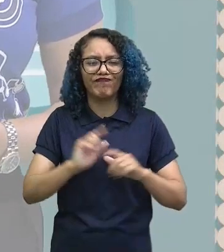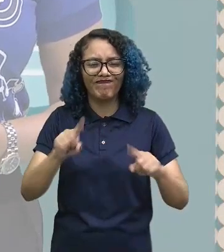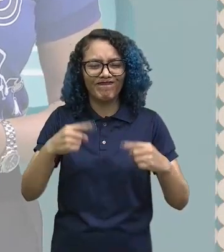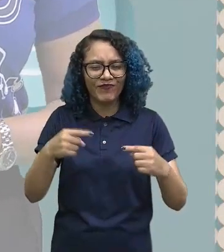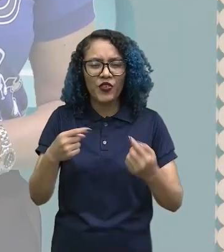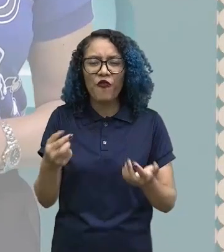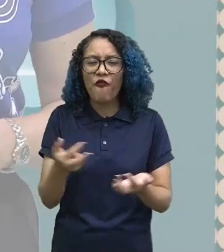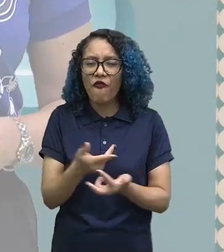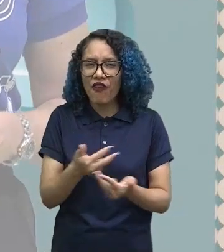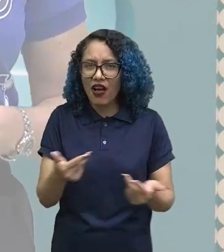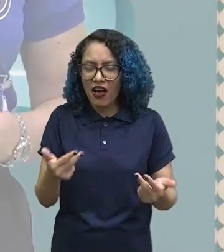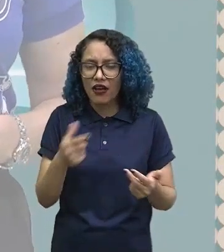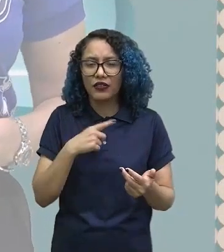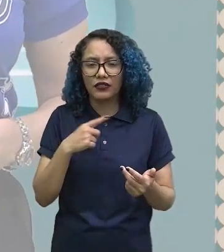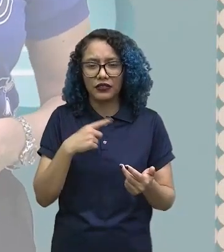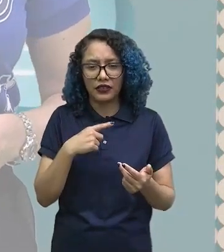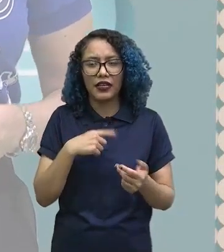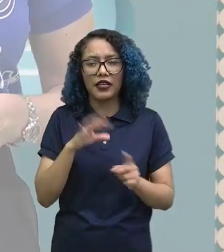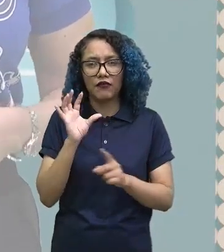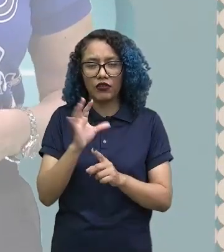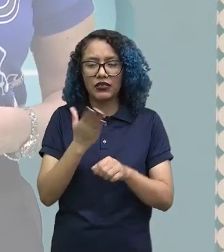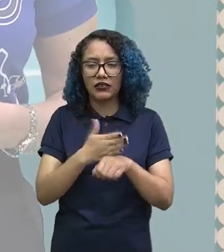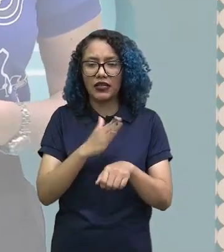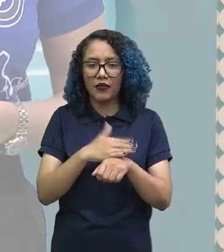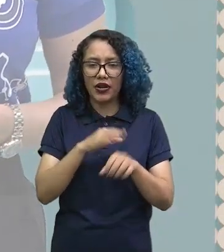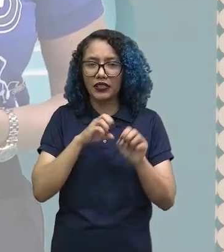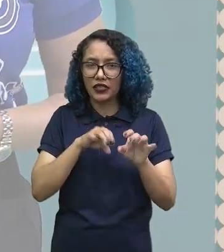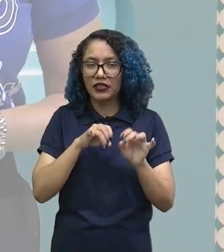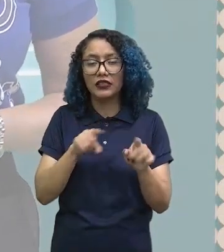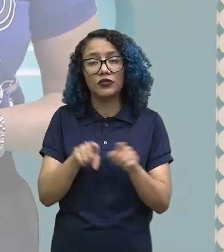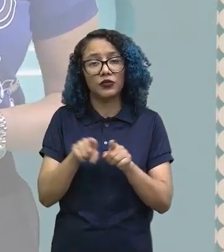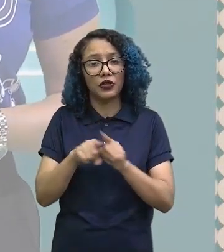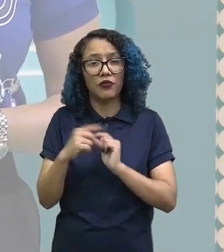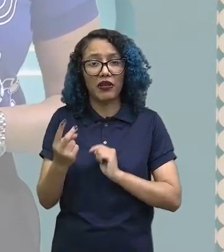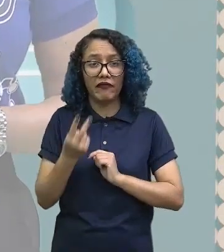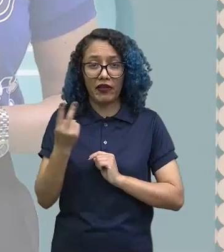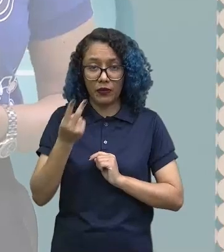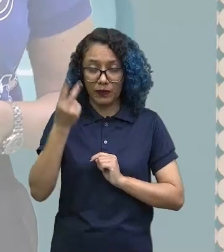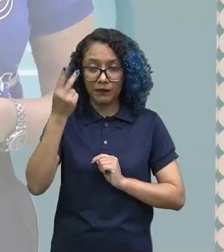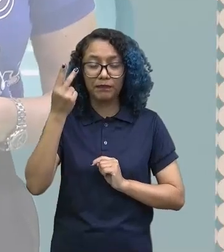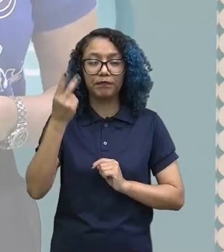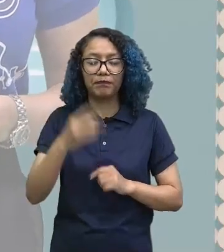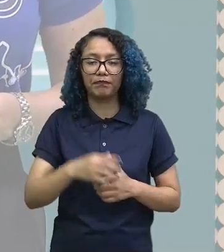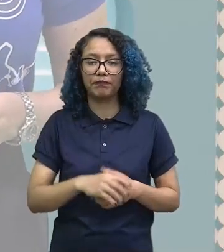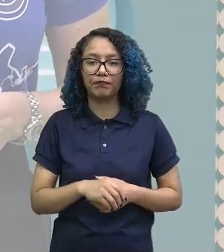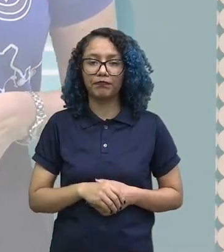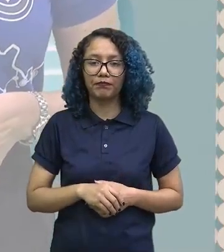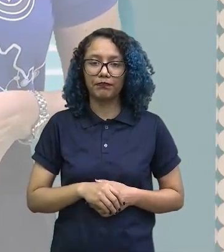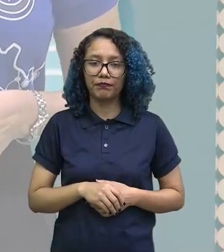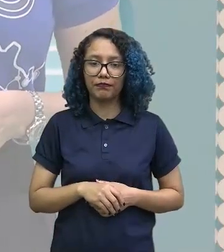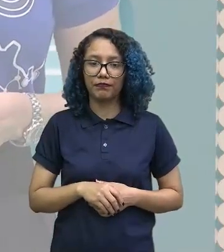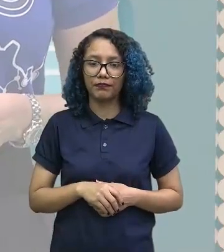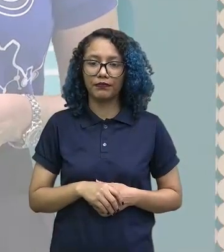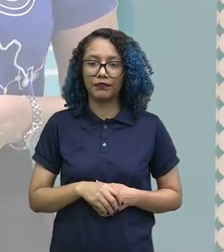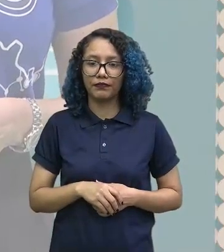desafios contemporâneos que afetam sua prática, ensino e valorização.